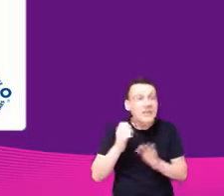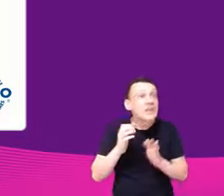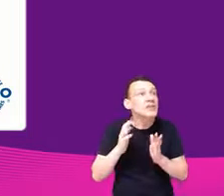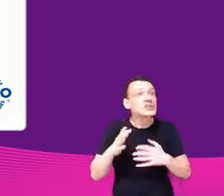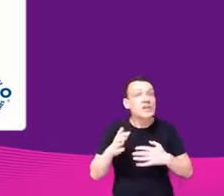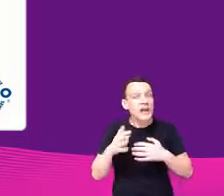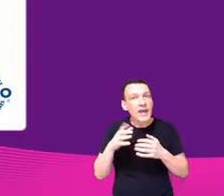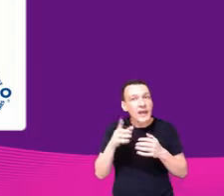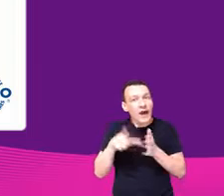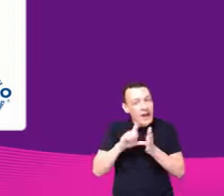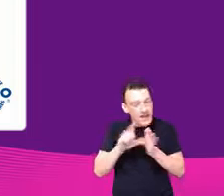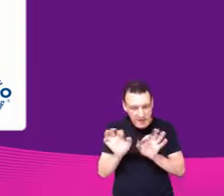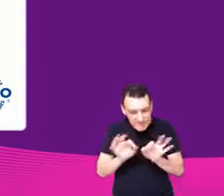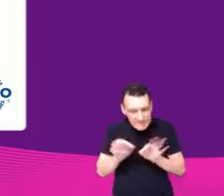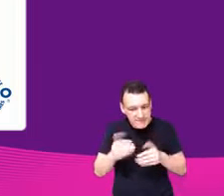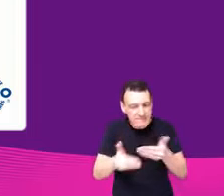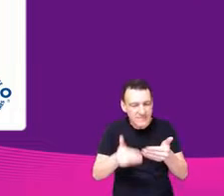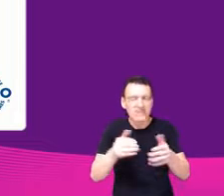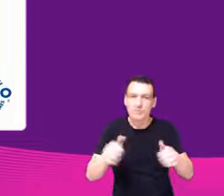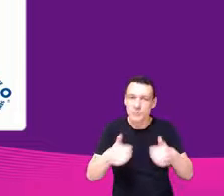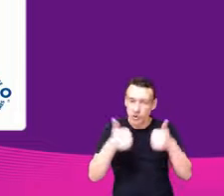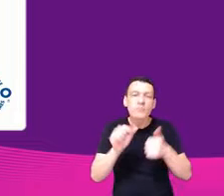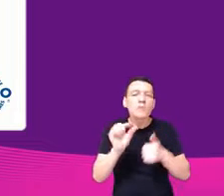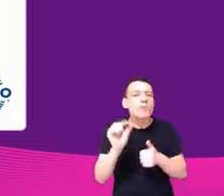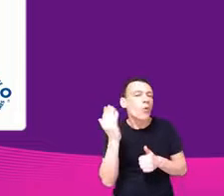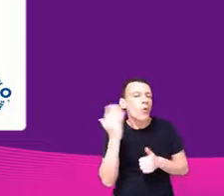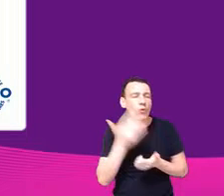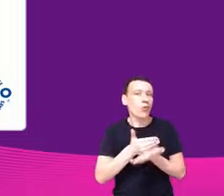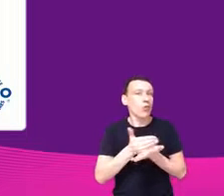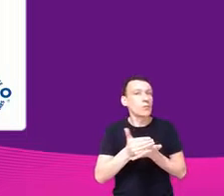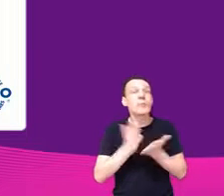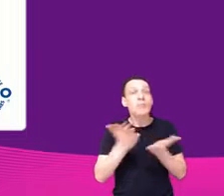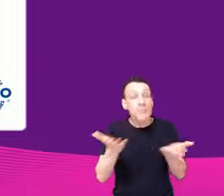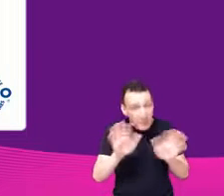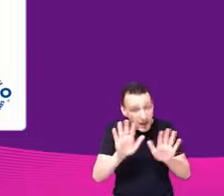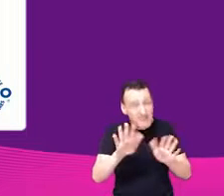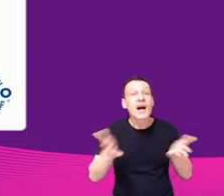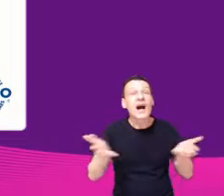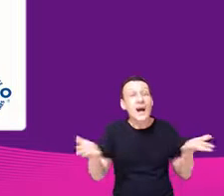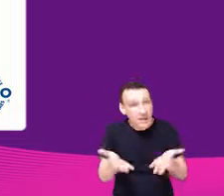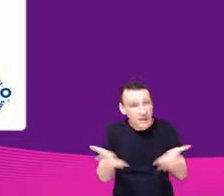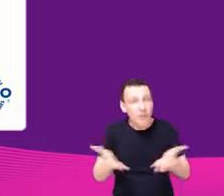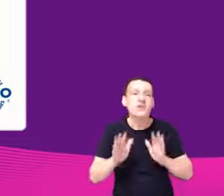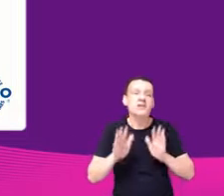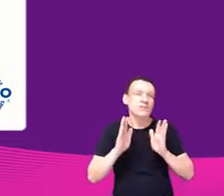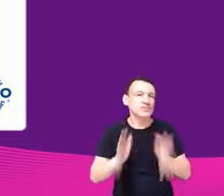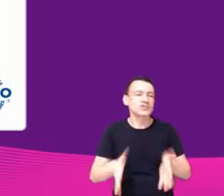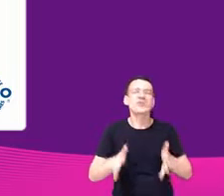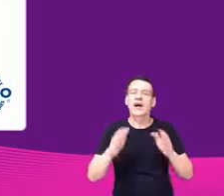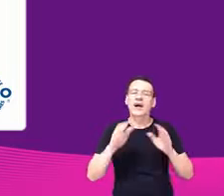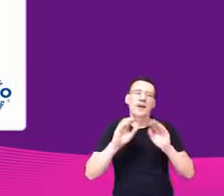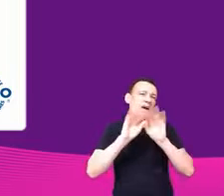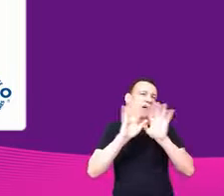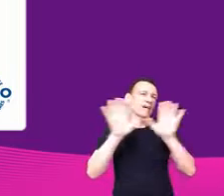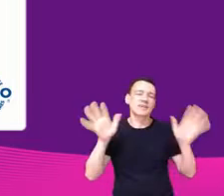implementação, a gente já vê muito claramente hoje nos Estados Unidos um efeito do planejamento que foi